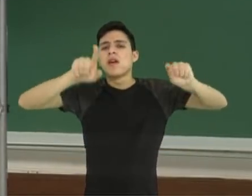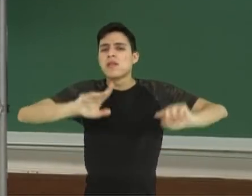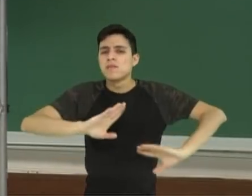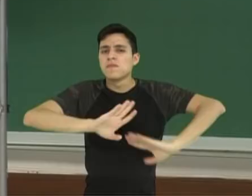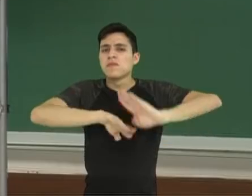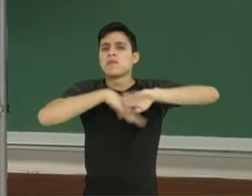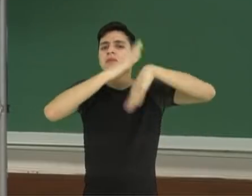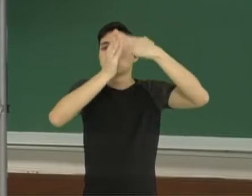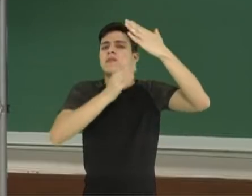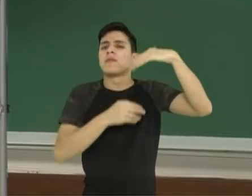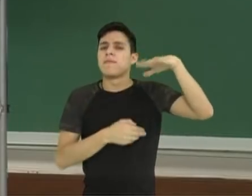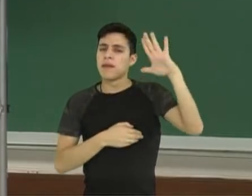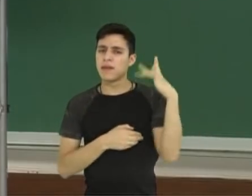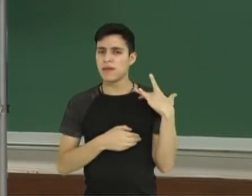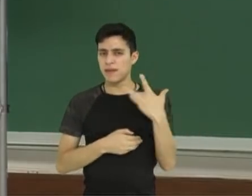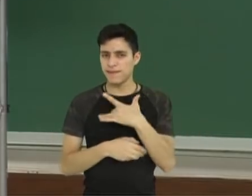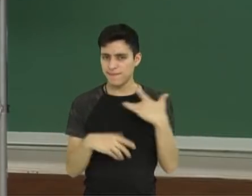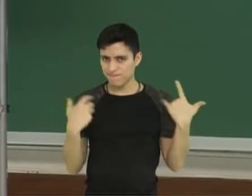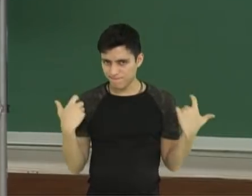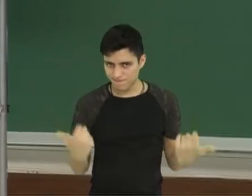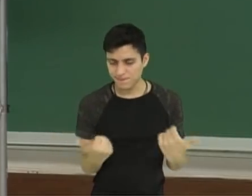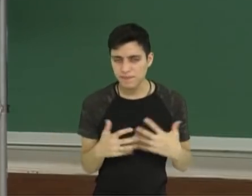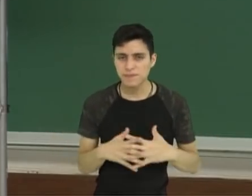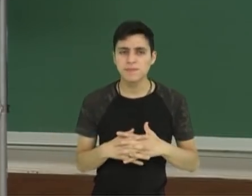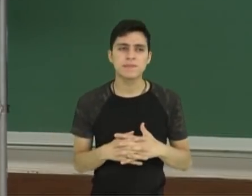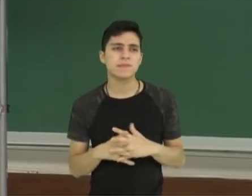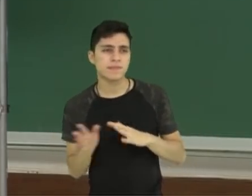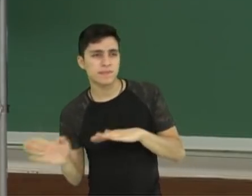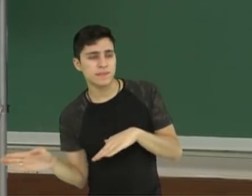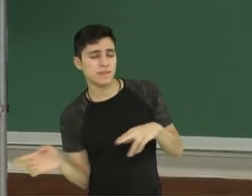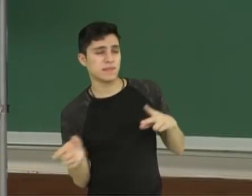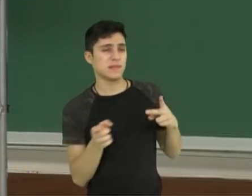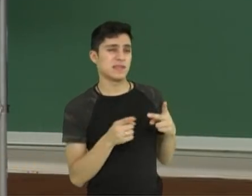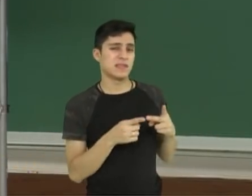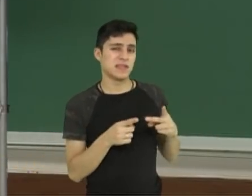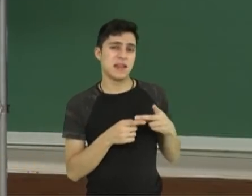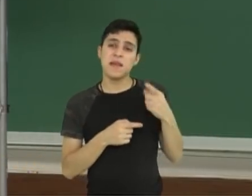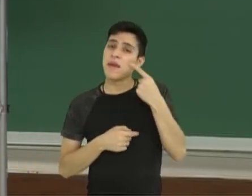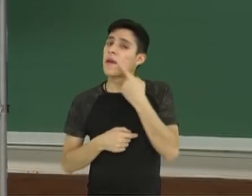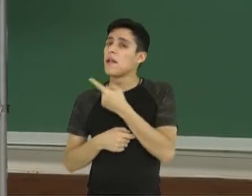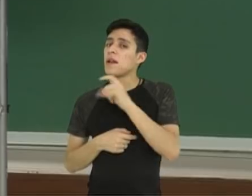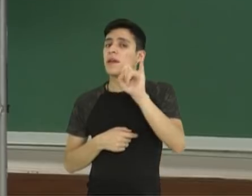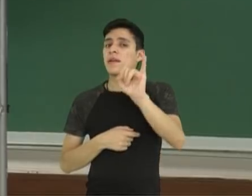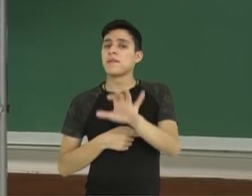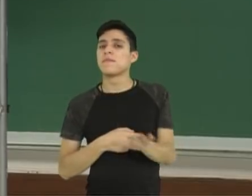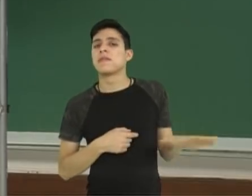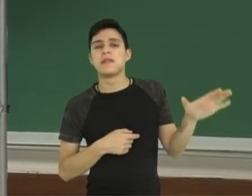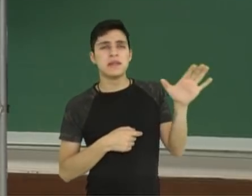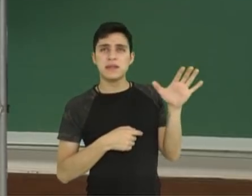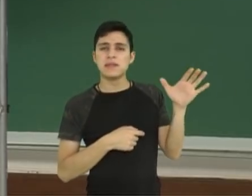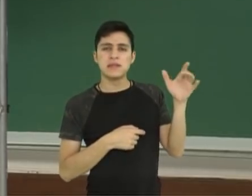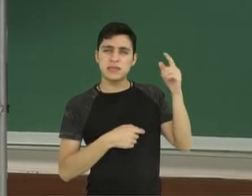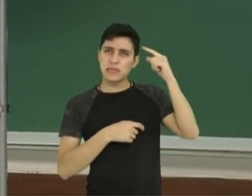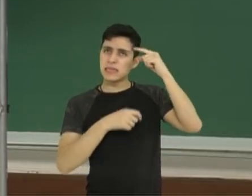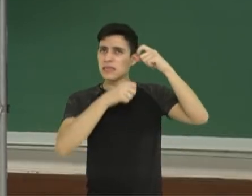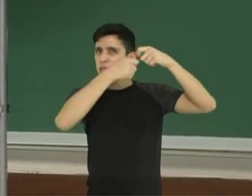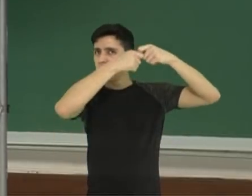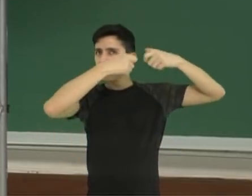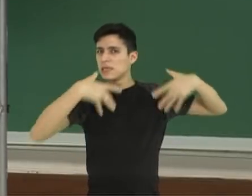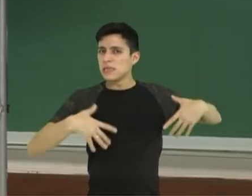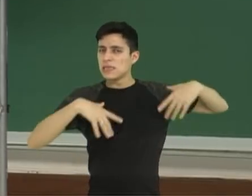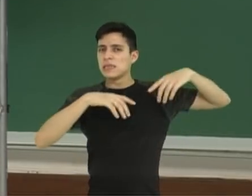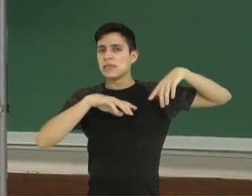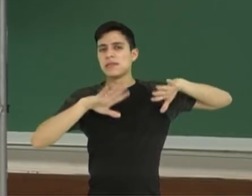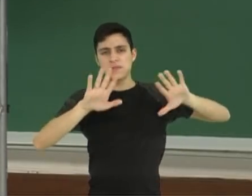crescimento, o nosso desenvolvimento saudável. Vamos para o próximo? Olha a imagem. Sistema nervoso. Calma, não precisa